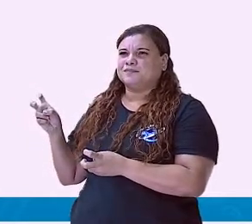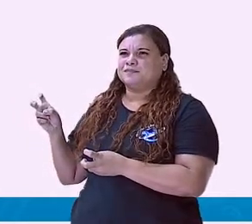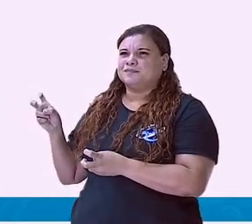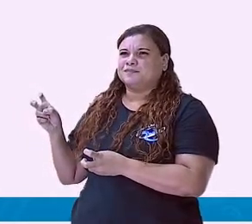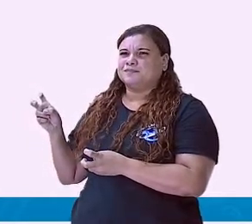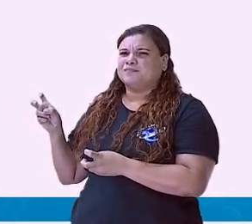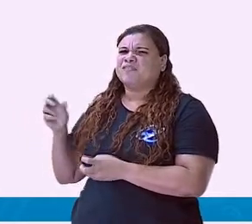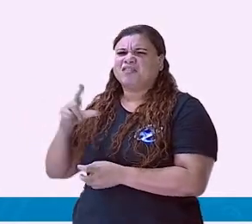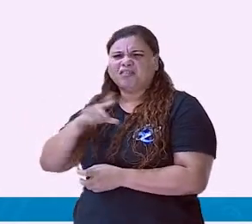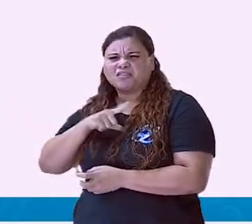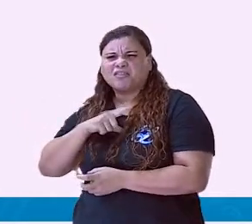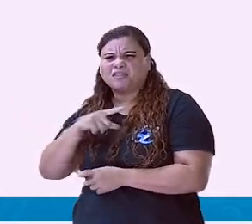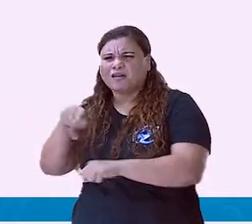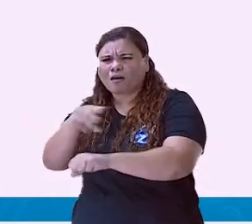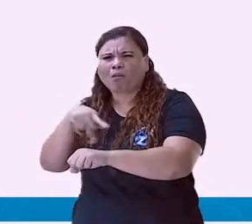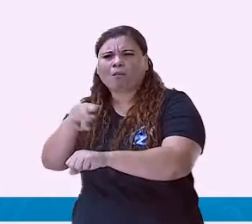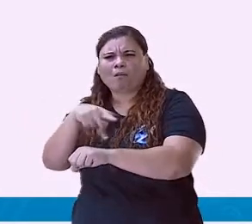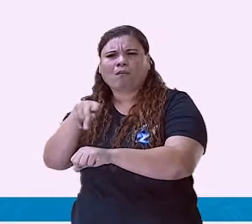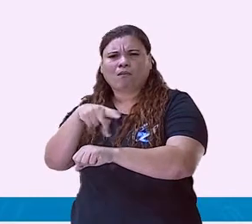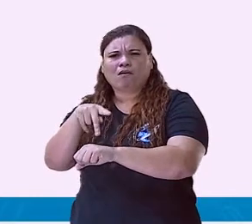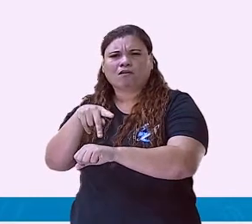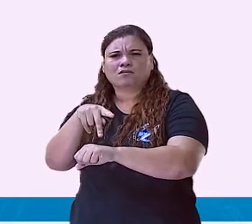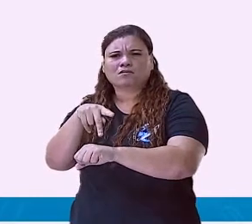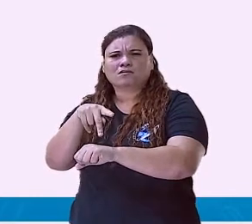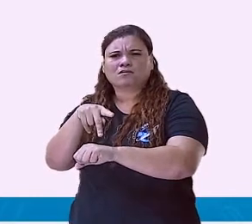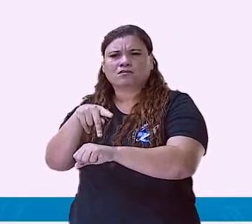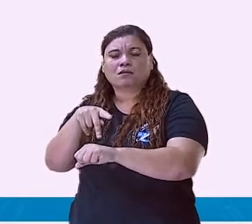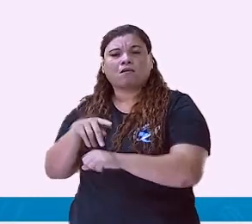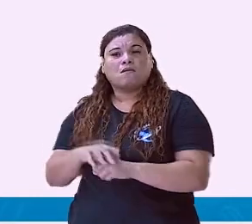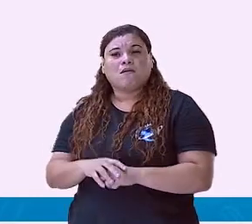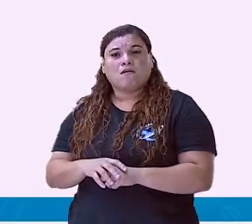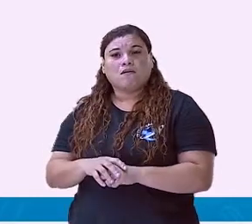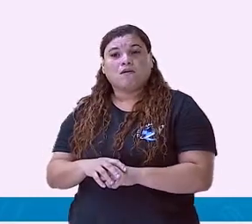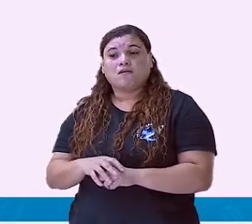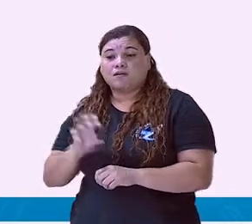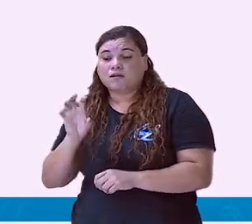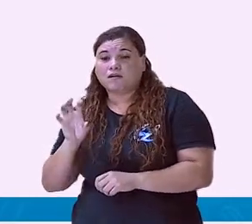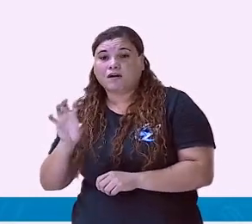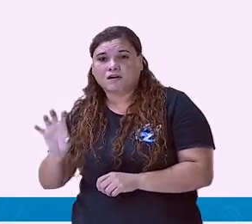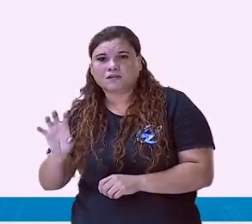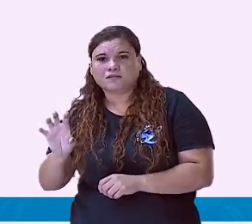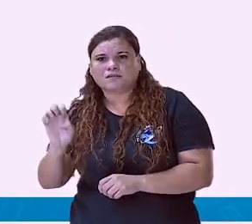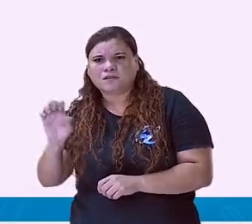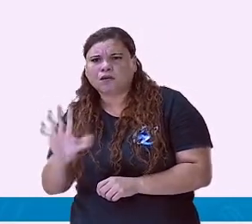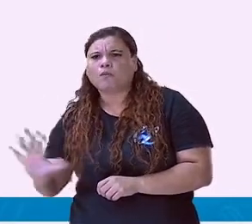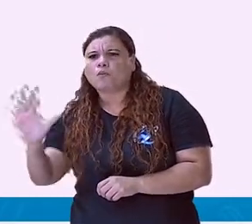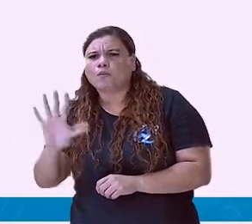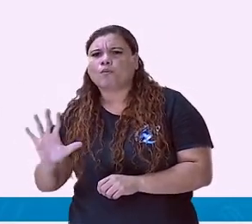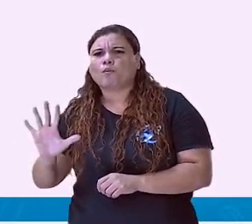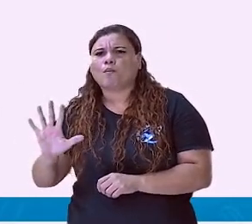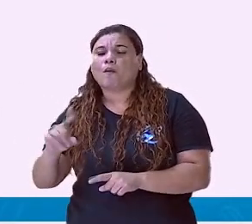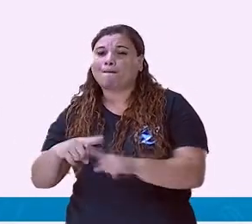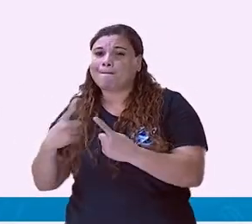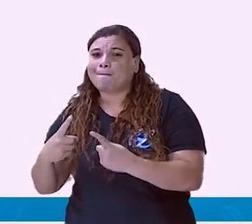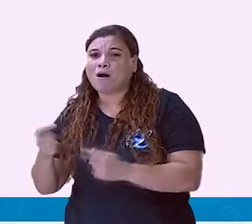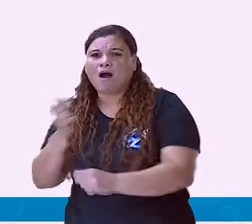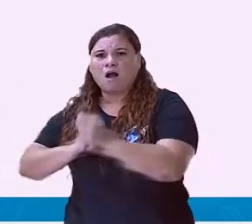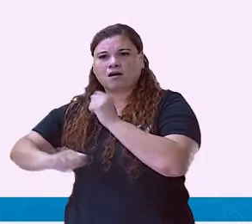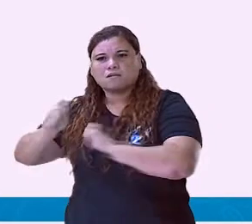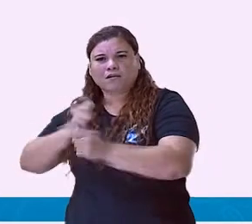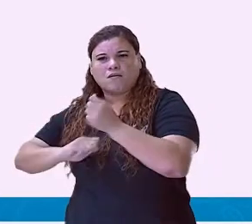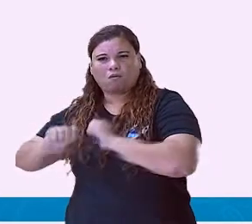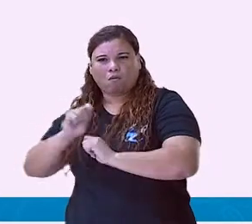aqui, tem países que mesmo aqui na Europa, eles não tinham uma economia assim tão